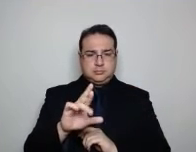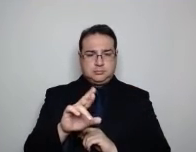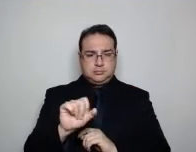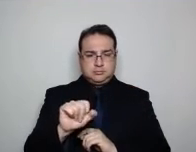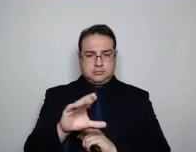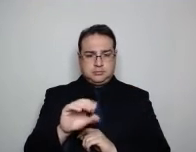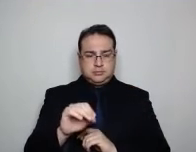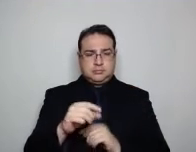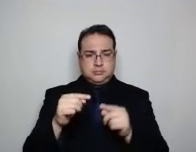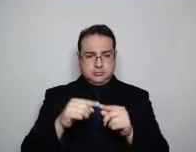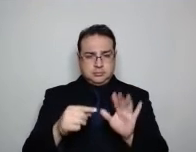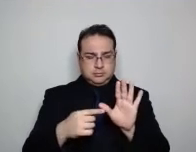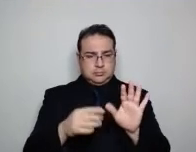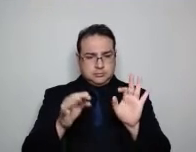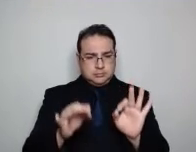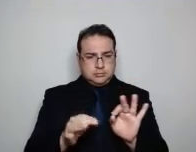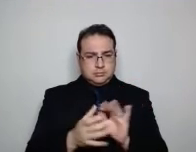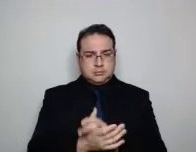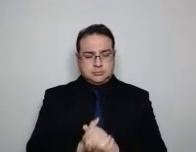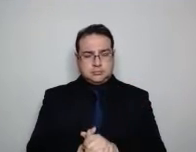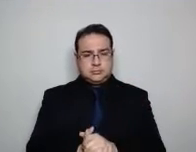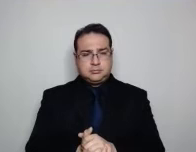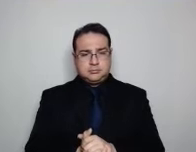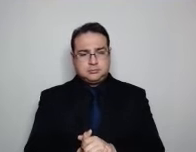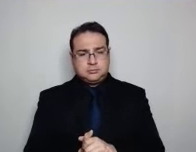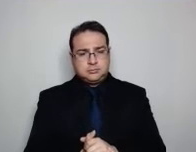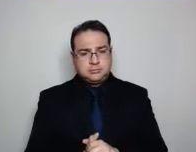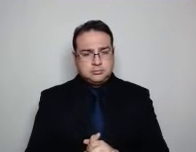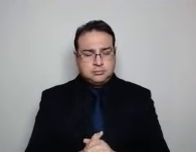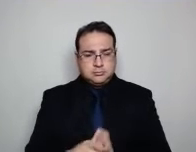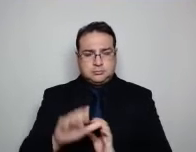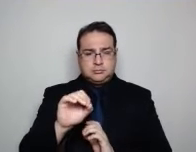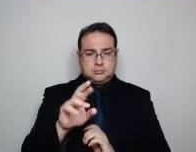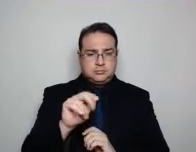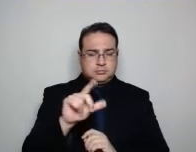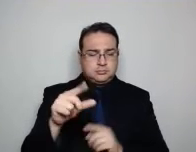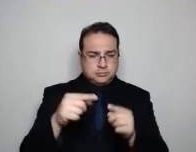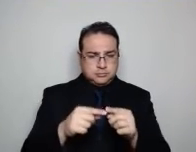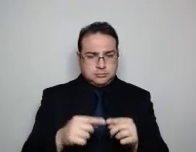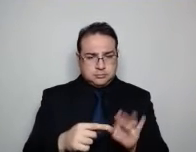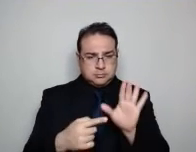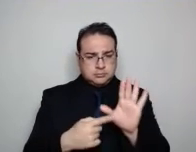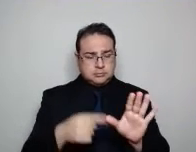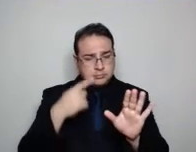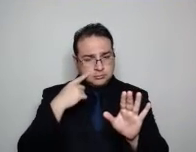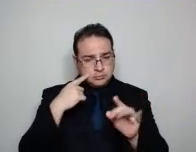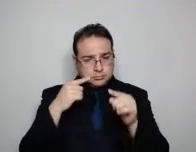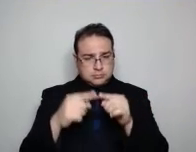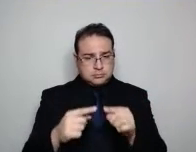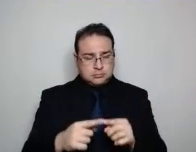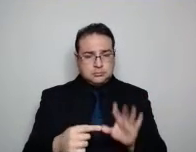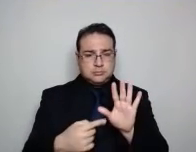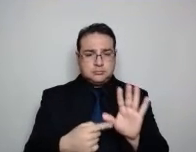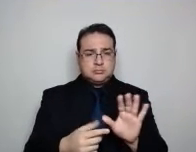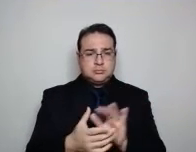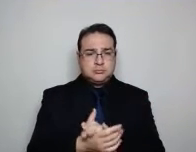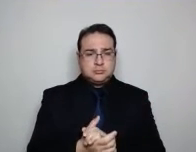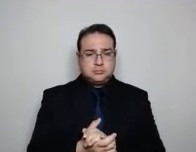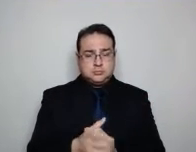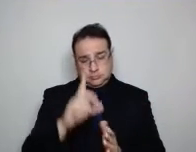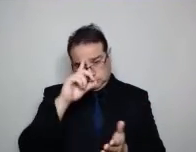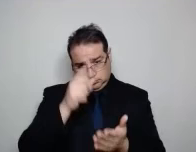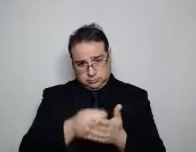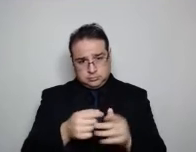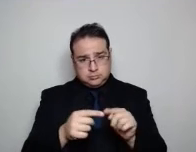Então, minha sustentação oral é no sentido de manter os termos da decisão ferida